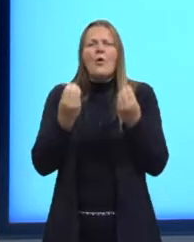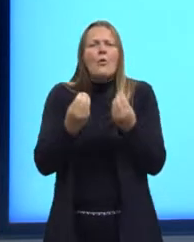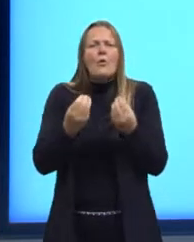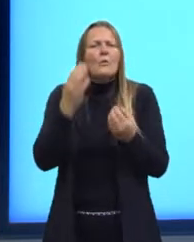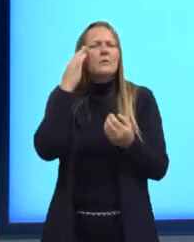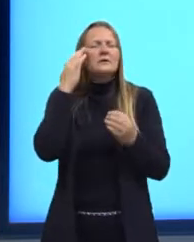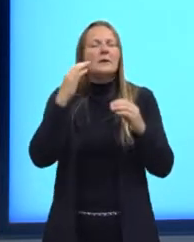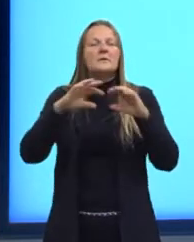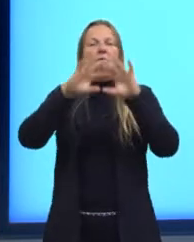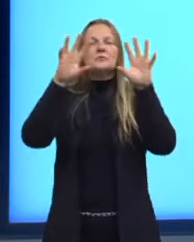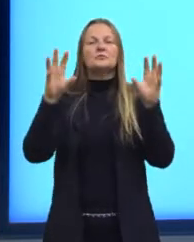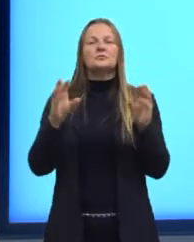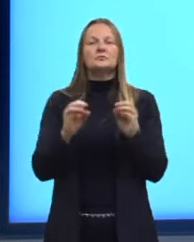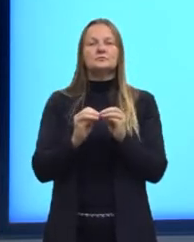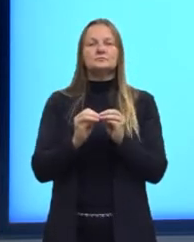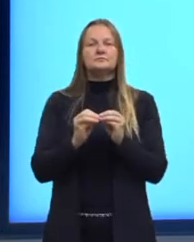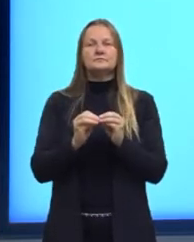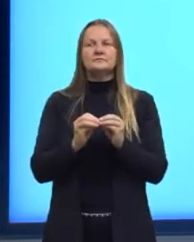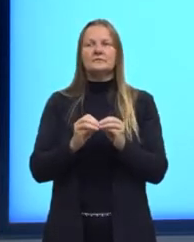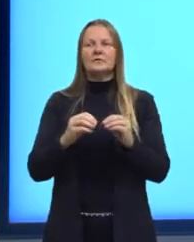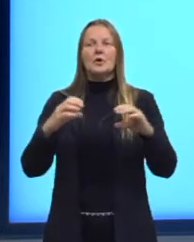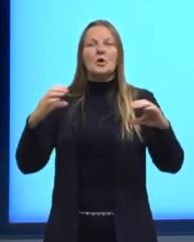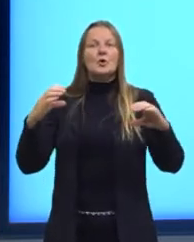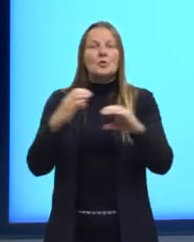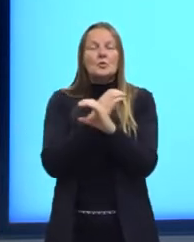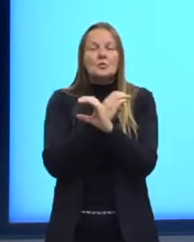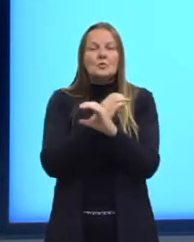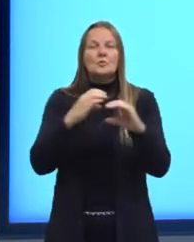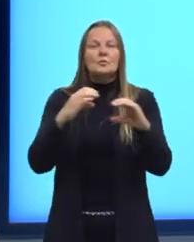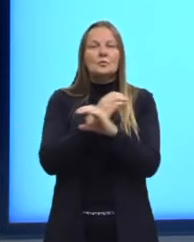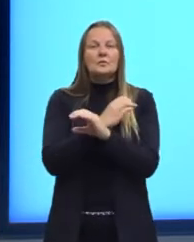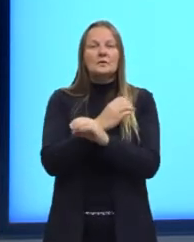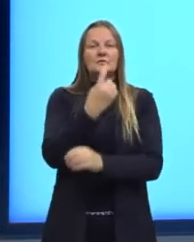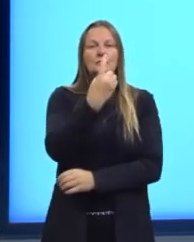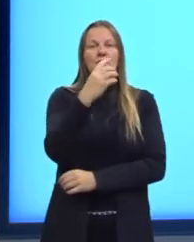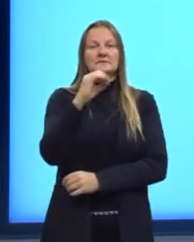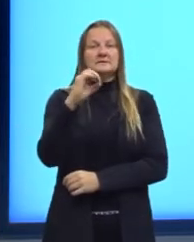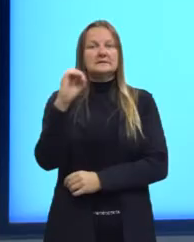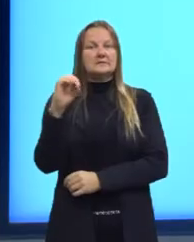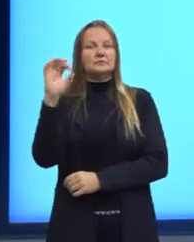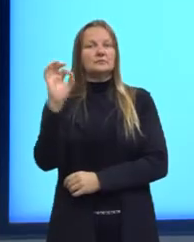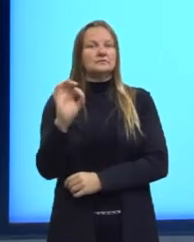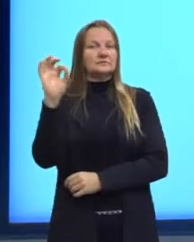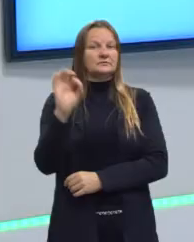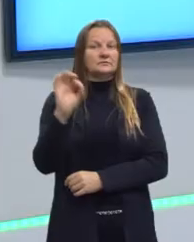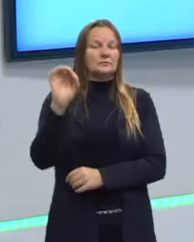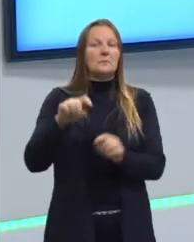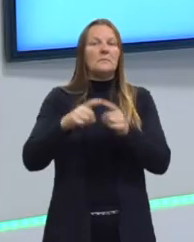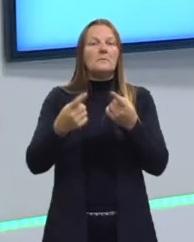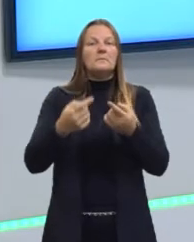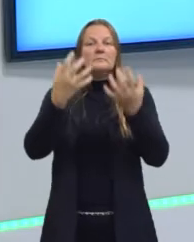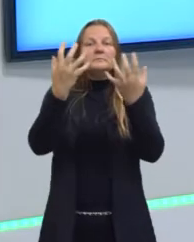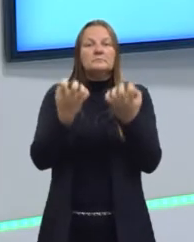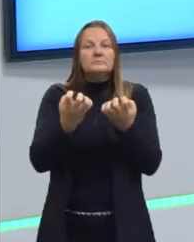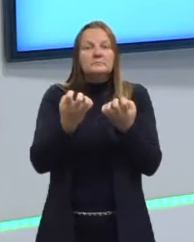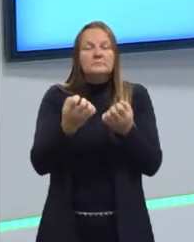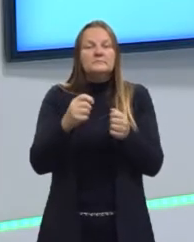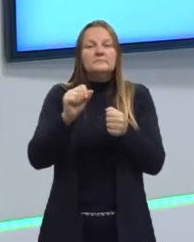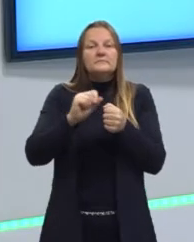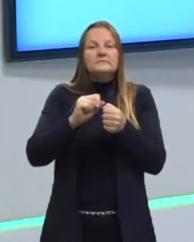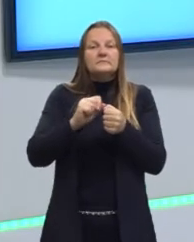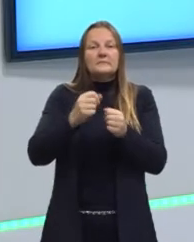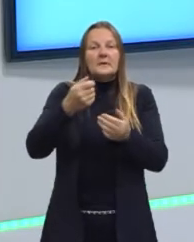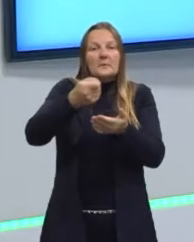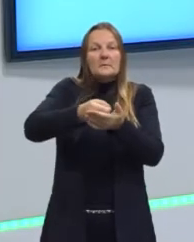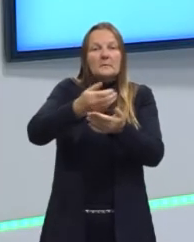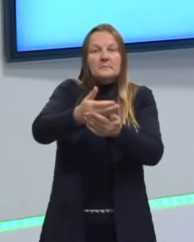nós concluímos isto né o valor total seria 100%, né mas eu quero pagar ali a parcela